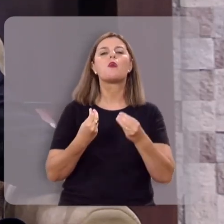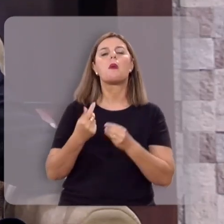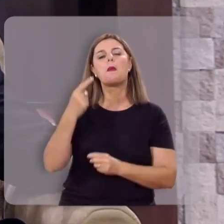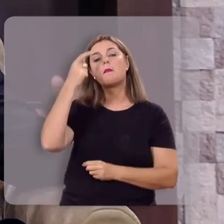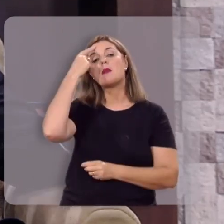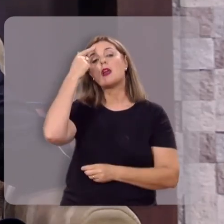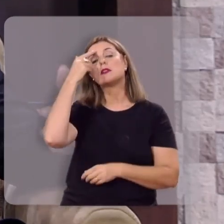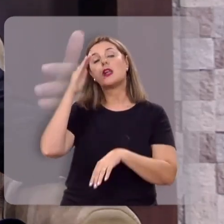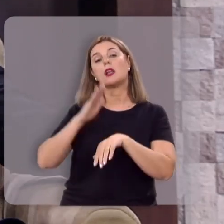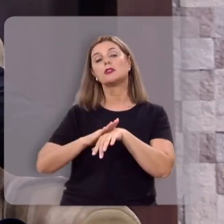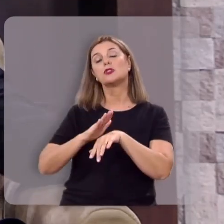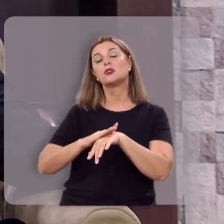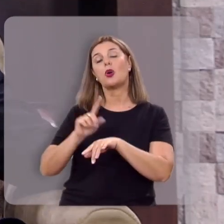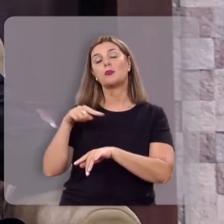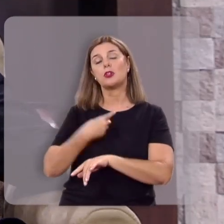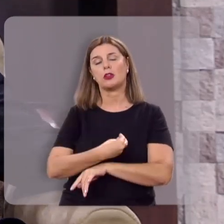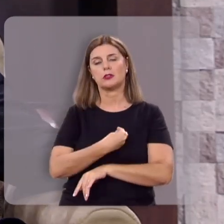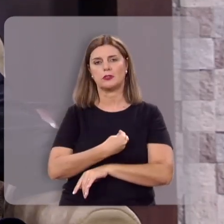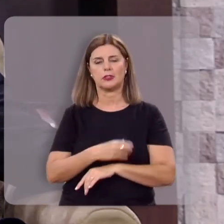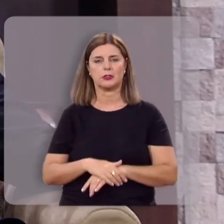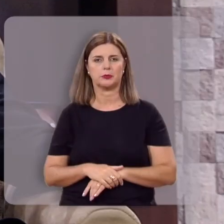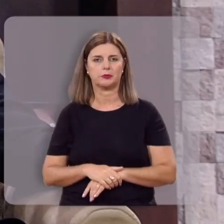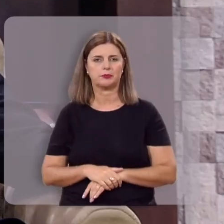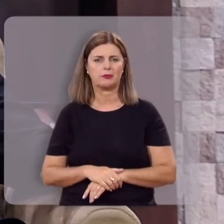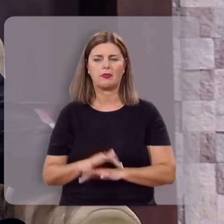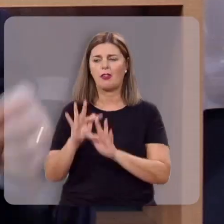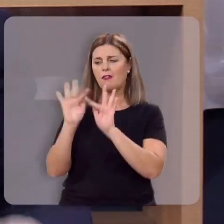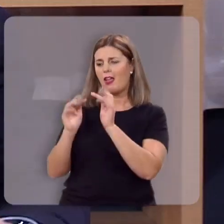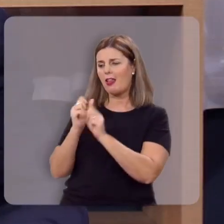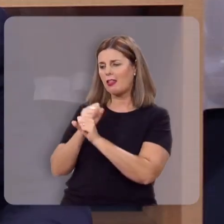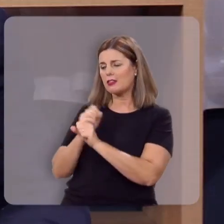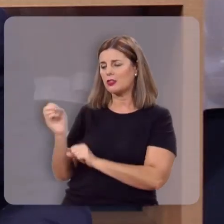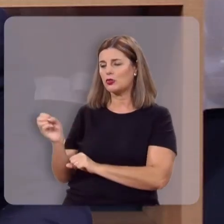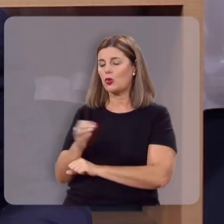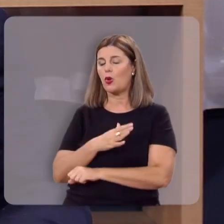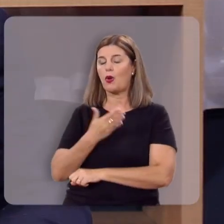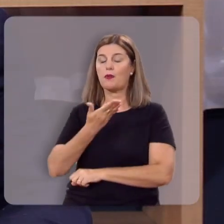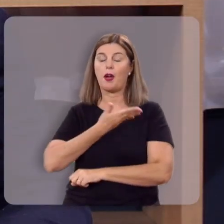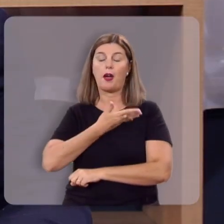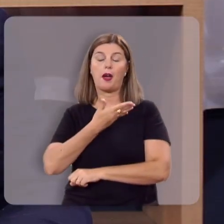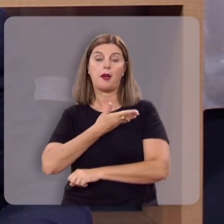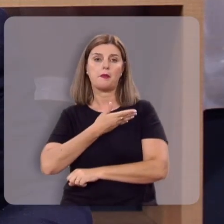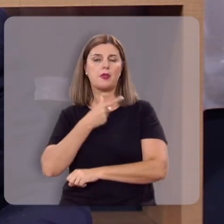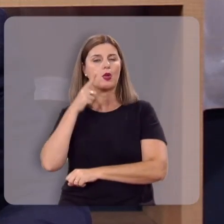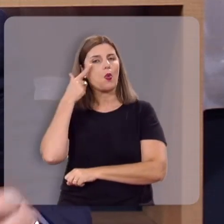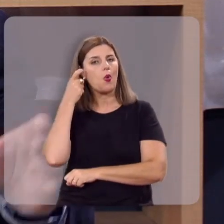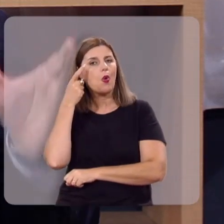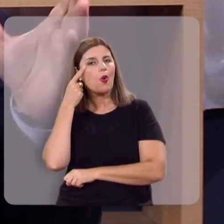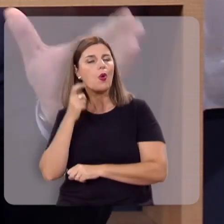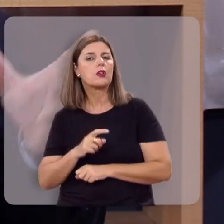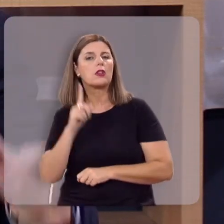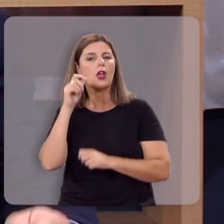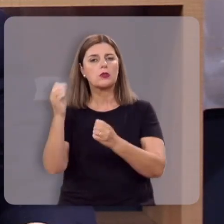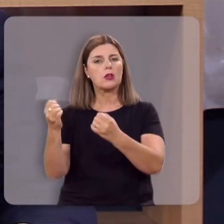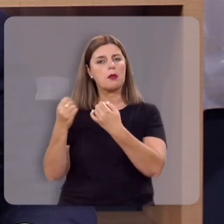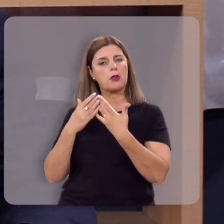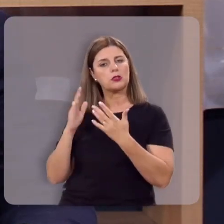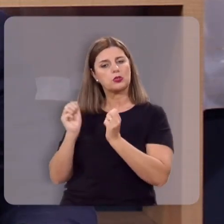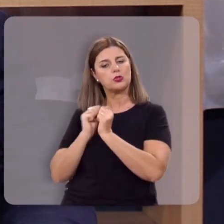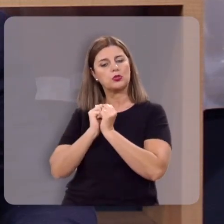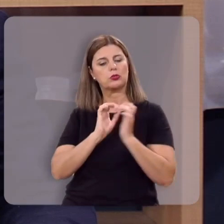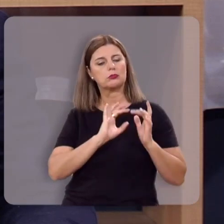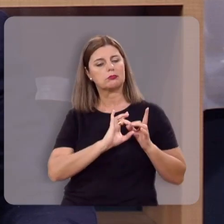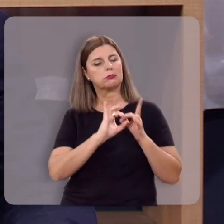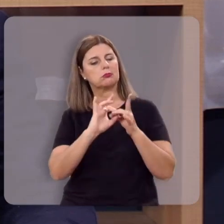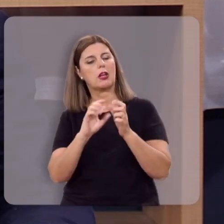coisa a pensarmos, então, dentro dessa perspectiva? Feliz Ano Novo, meu querido amigo Reverendo Rodrigo, que Deus nos abençoe juntos nessa